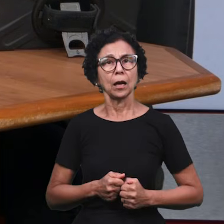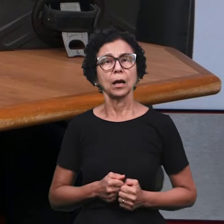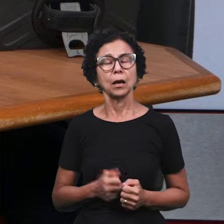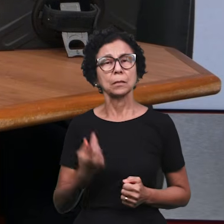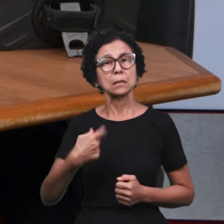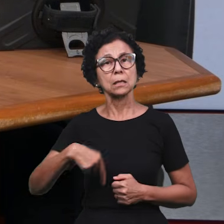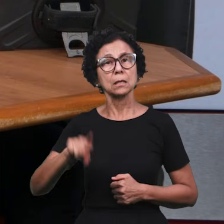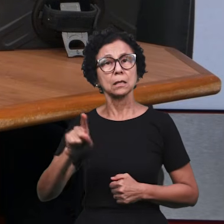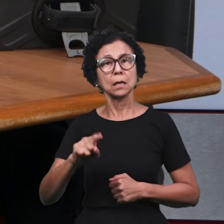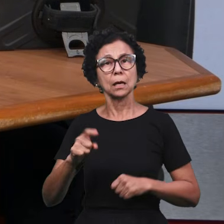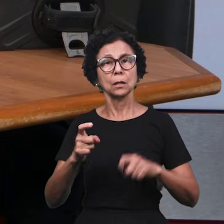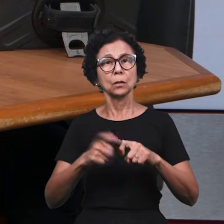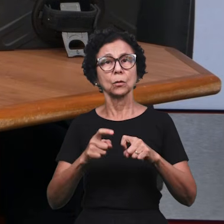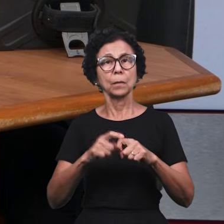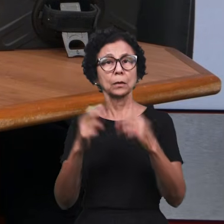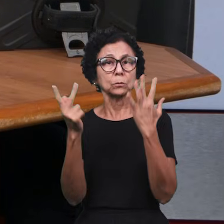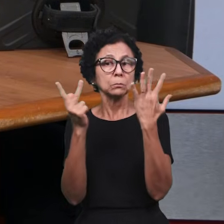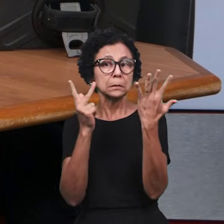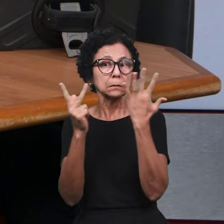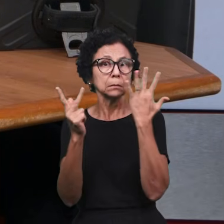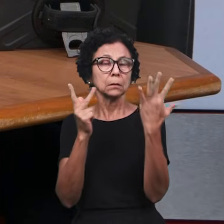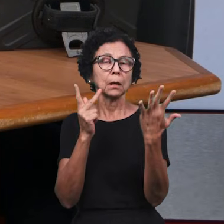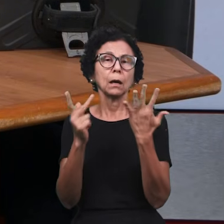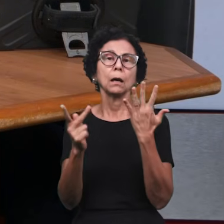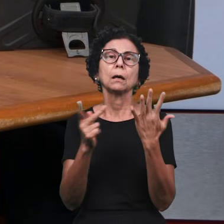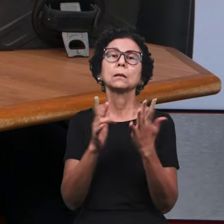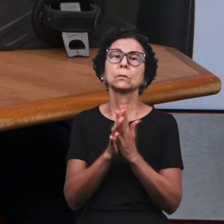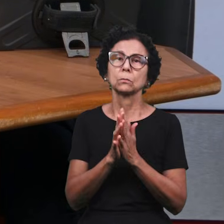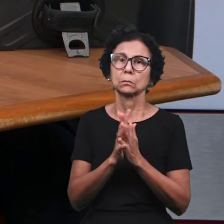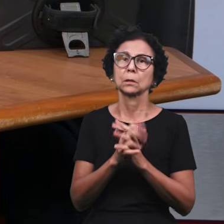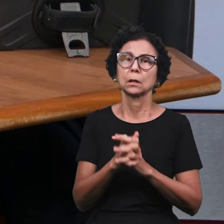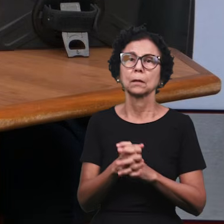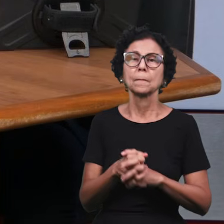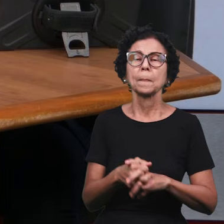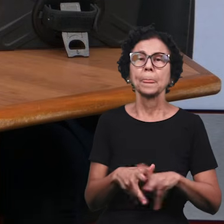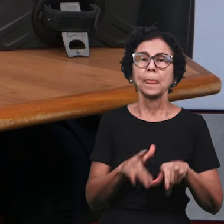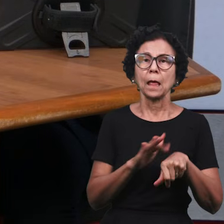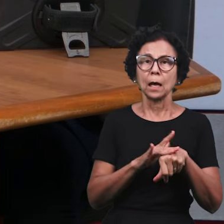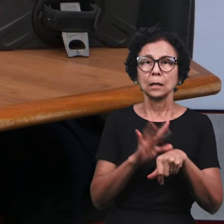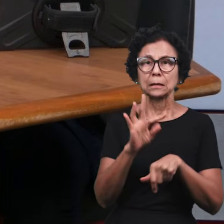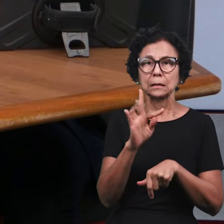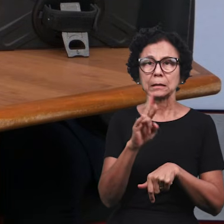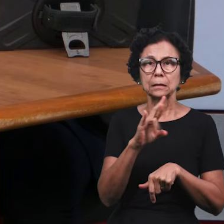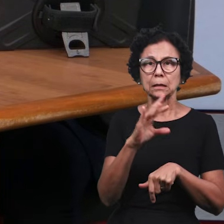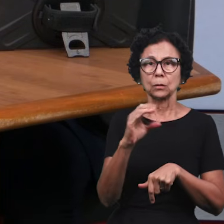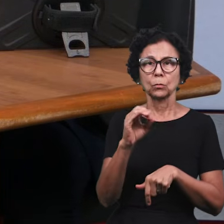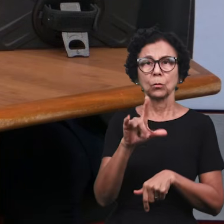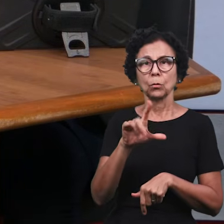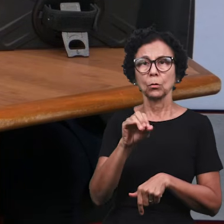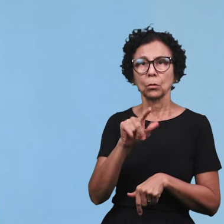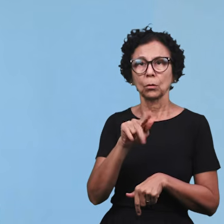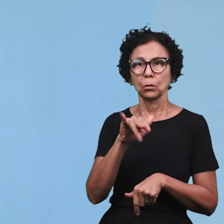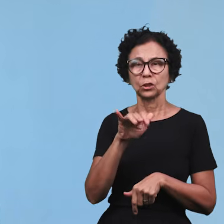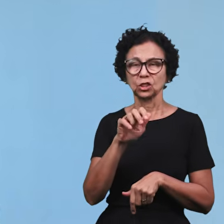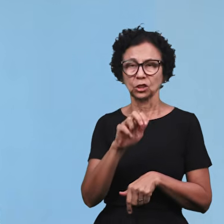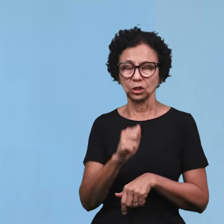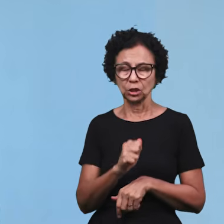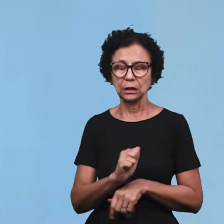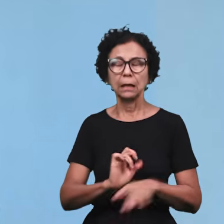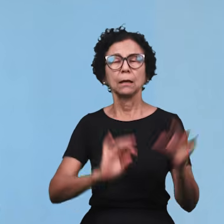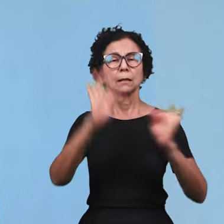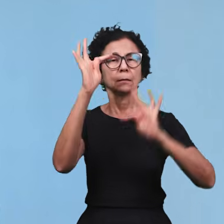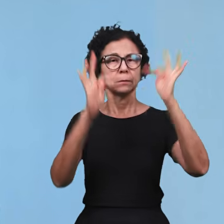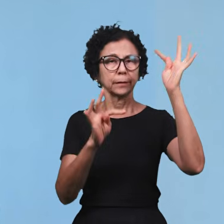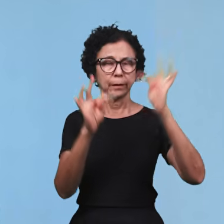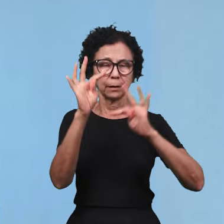chama é a tricotilomania, né? É uma doença muito estudada na tricologia. Existe um tratamento,